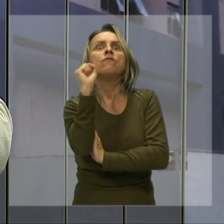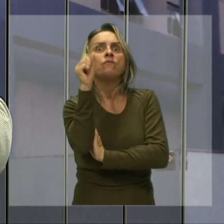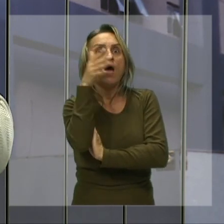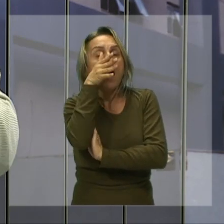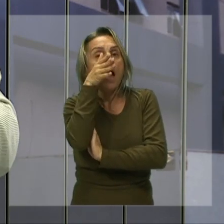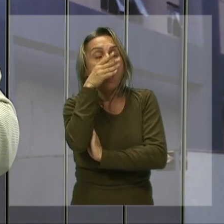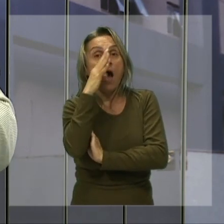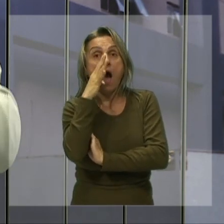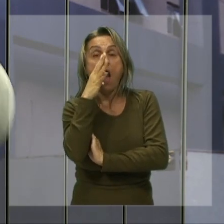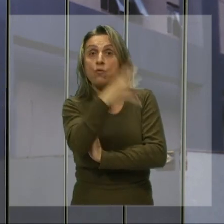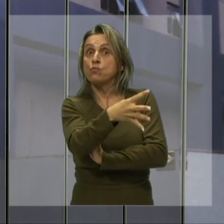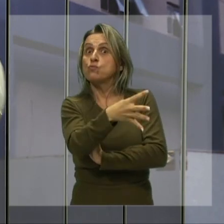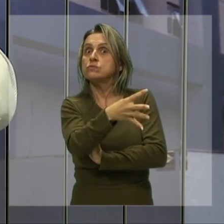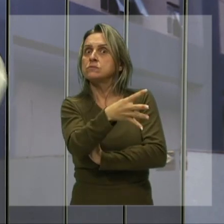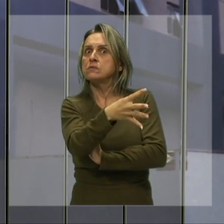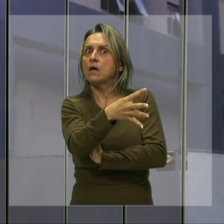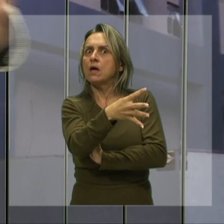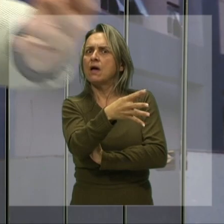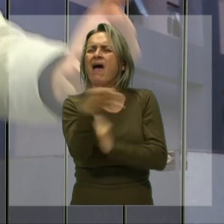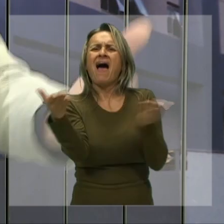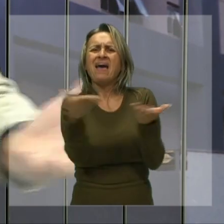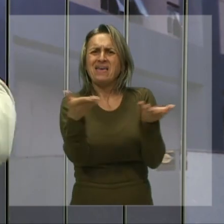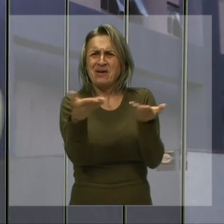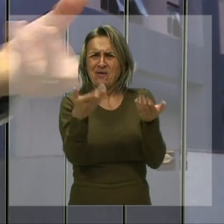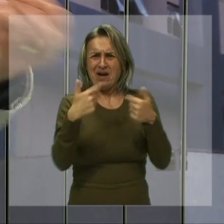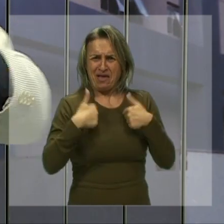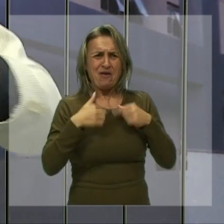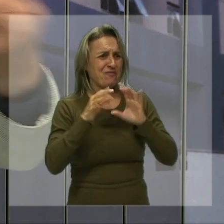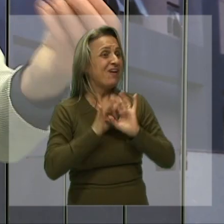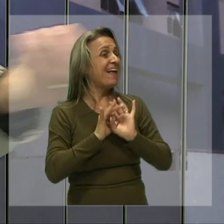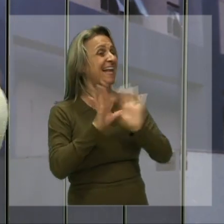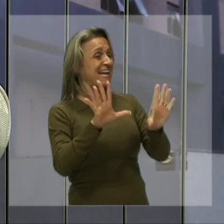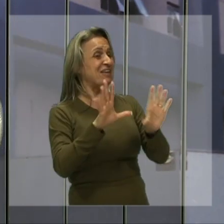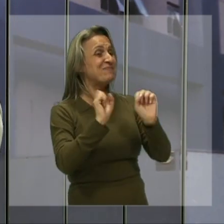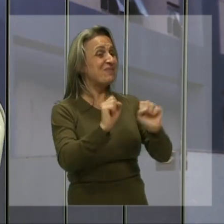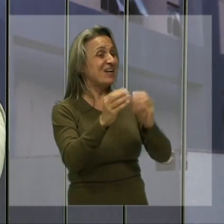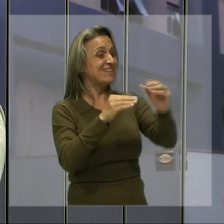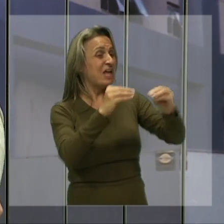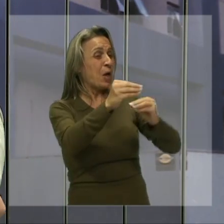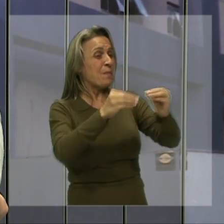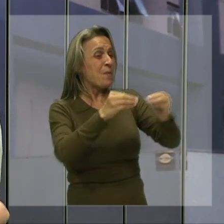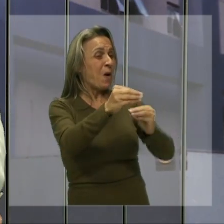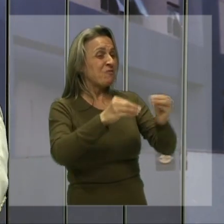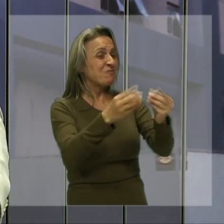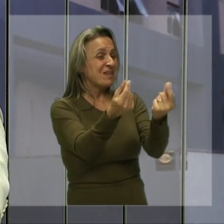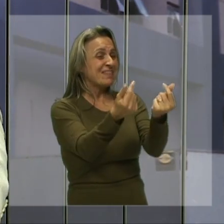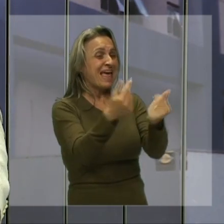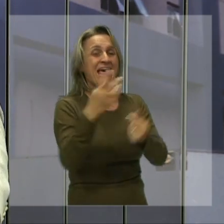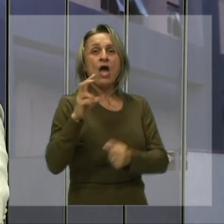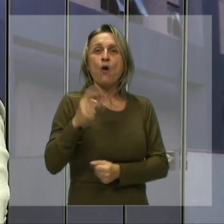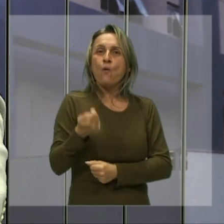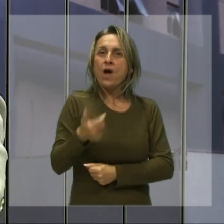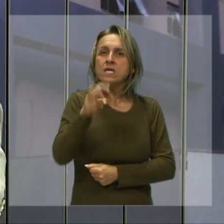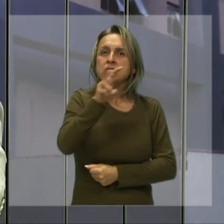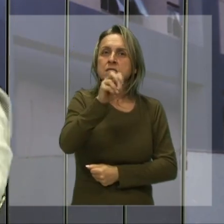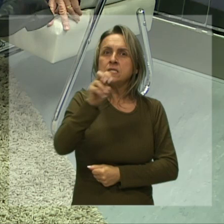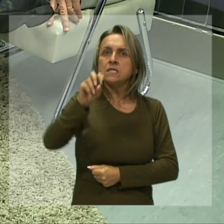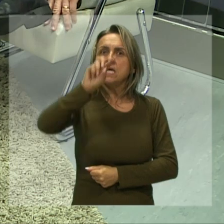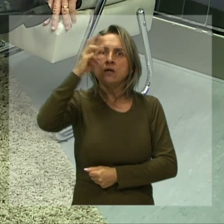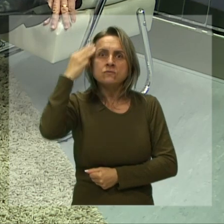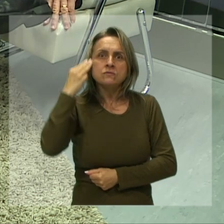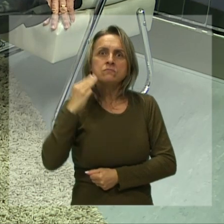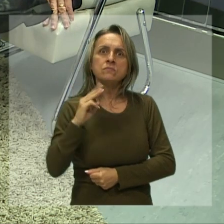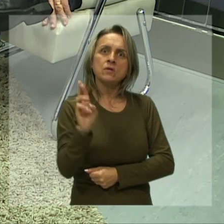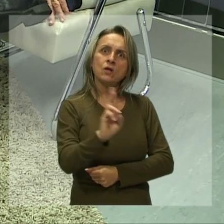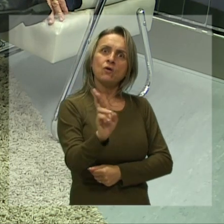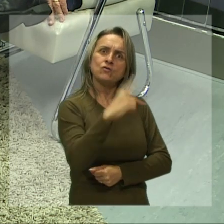aí não é um momento de se dar liberdade para o prefeito movimentar lá 495 milhões, de forma alguma.